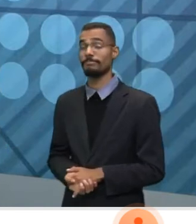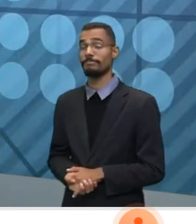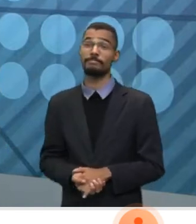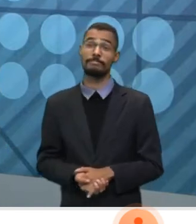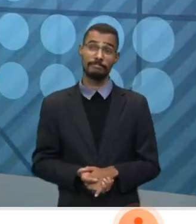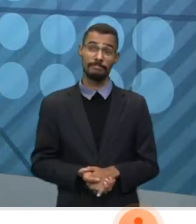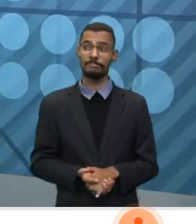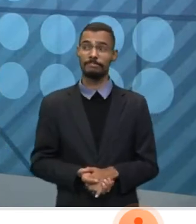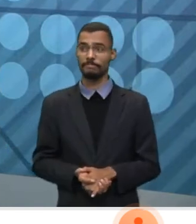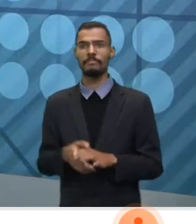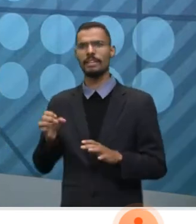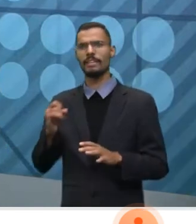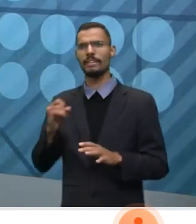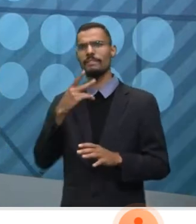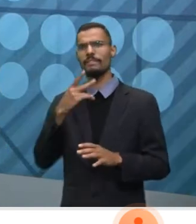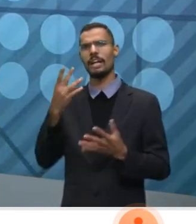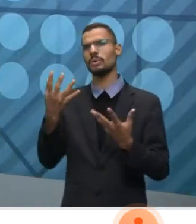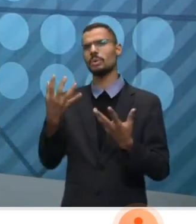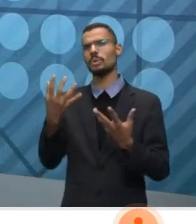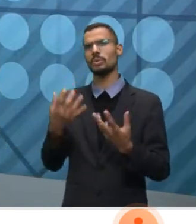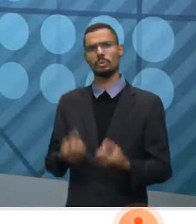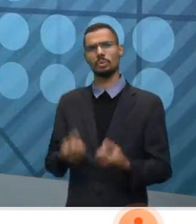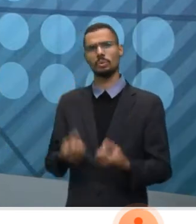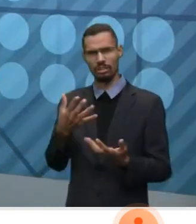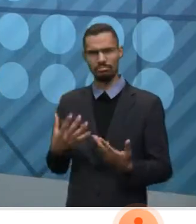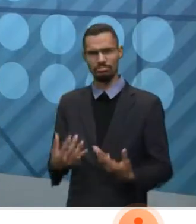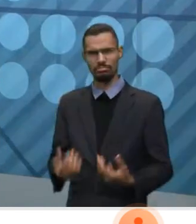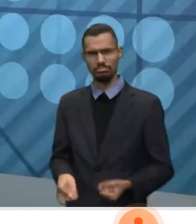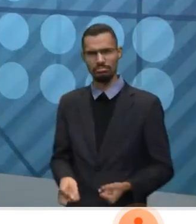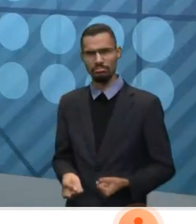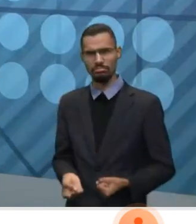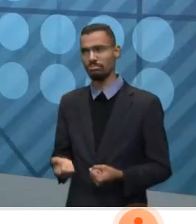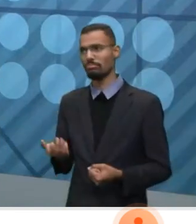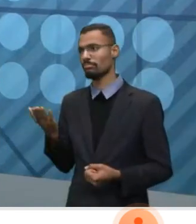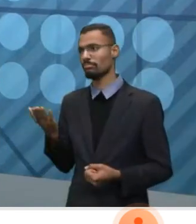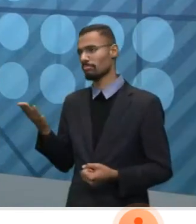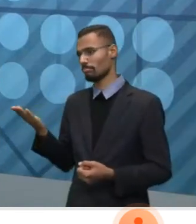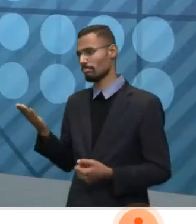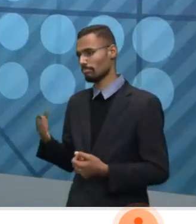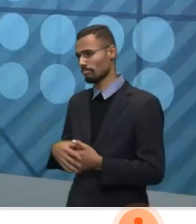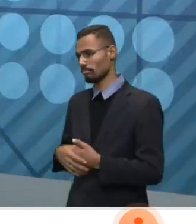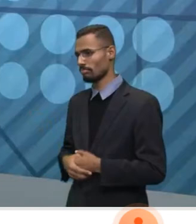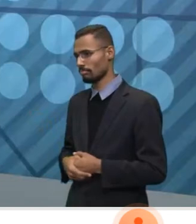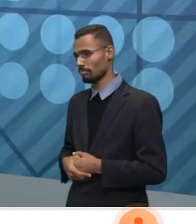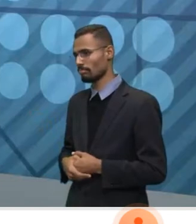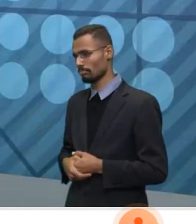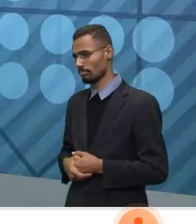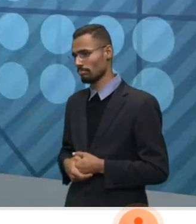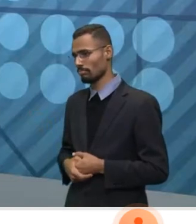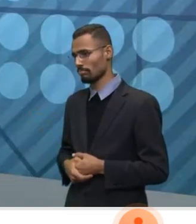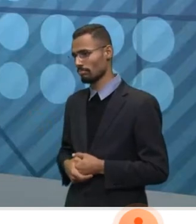Assumir, né? Quando assumir de aceitar, você assume responsabilidade, ó,